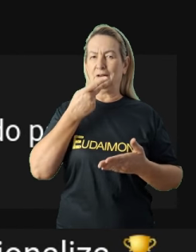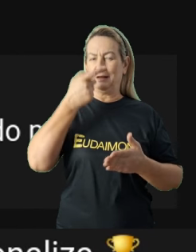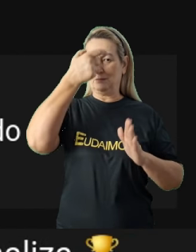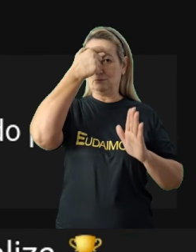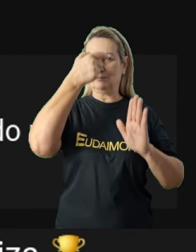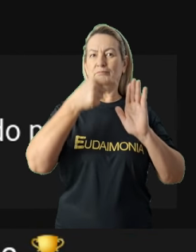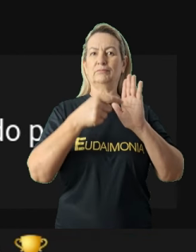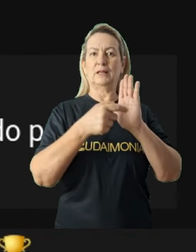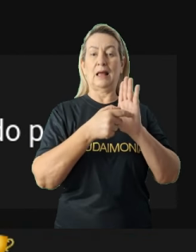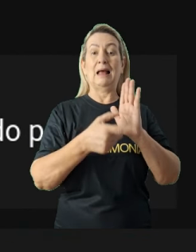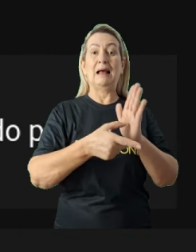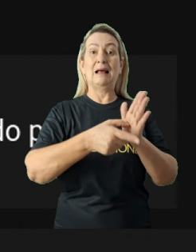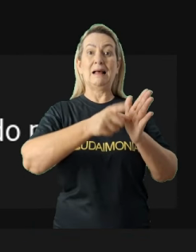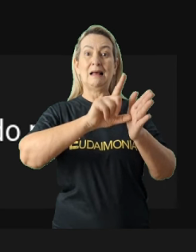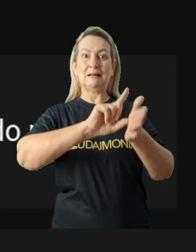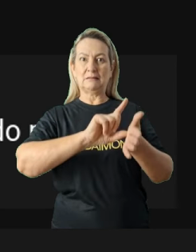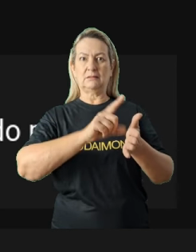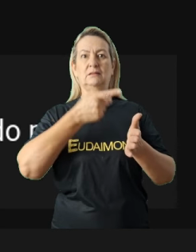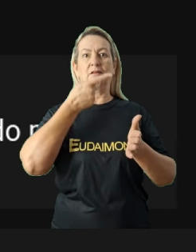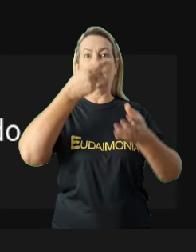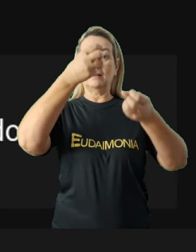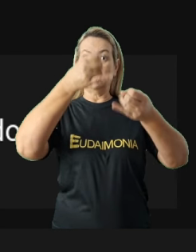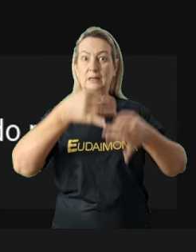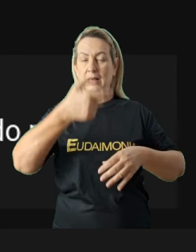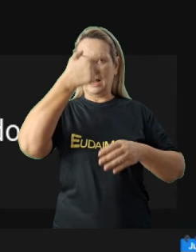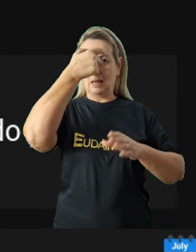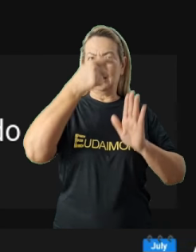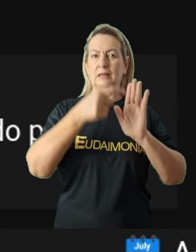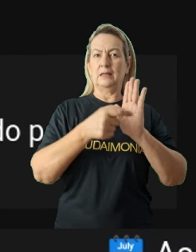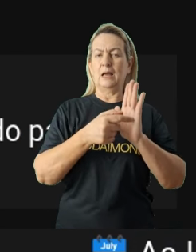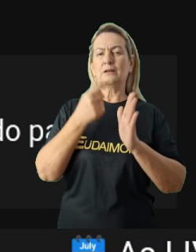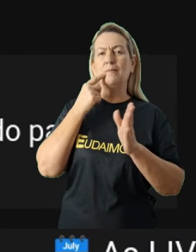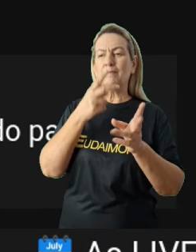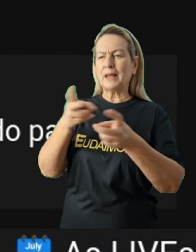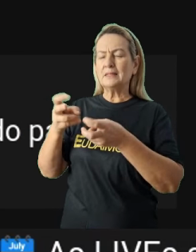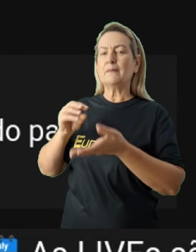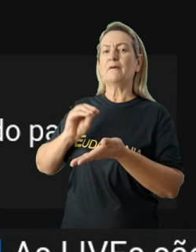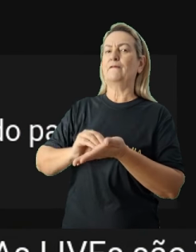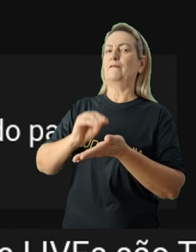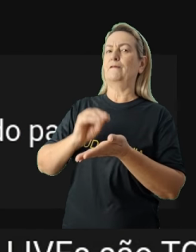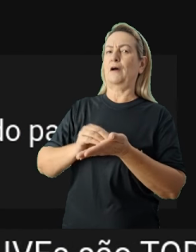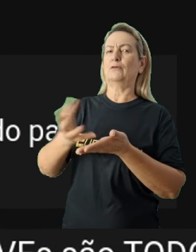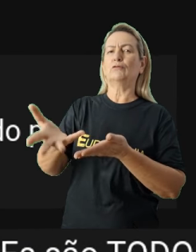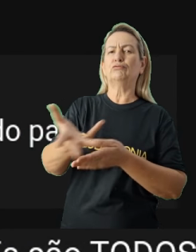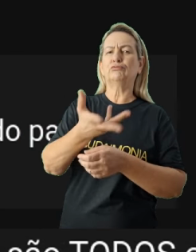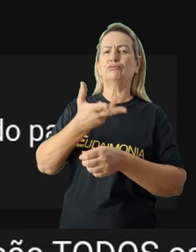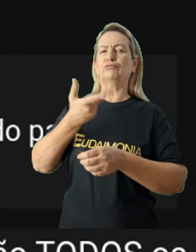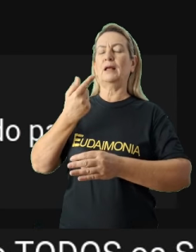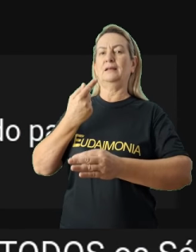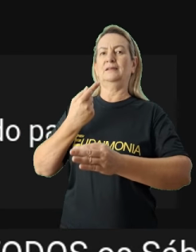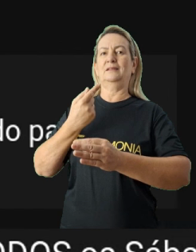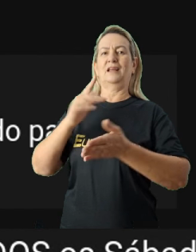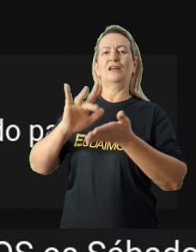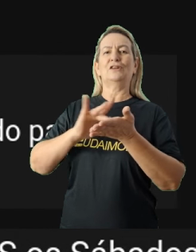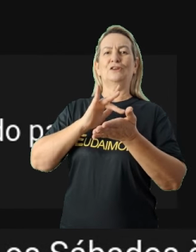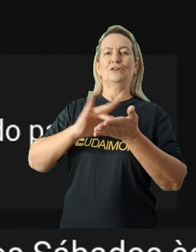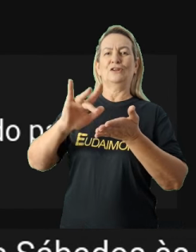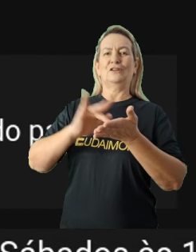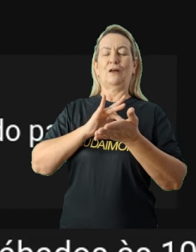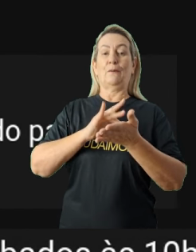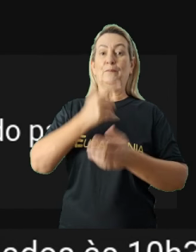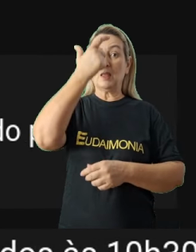o começo dessa conversa, né, de IA, antes de chegar na IA, a gente tem uma carência muito grande de fluência